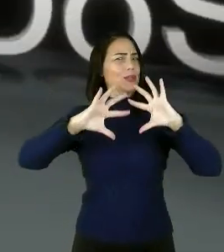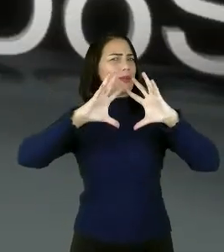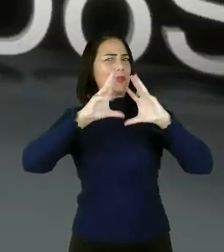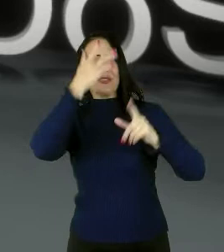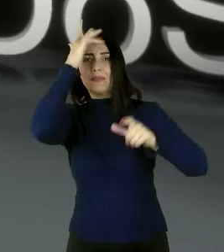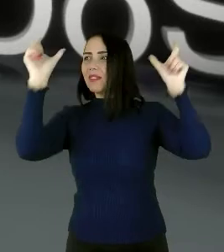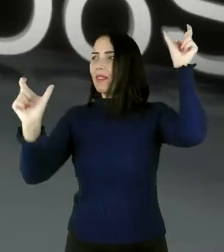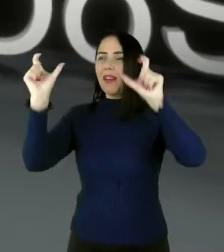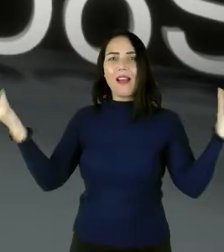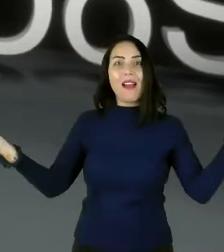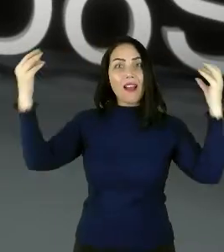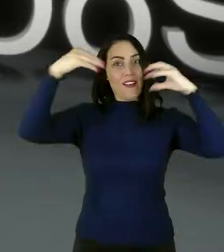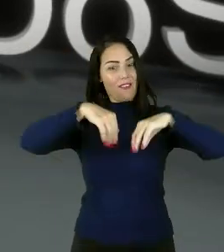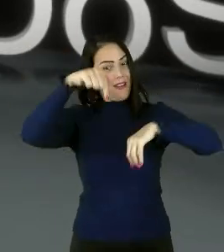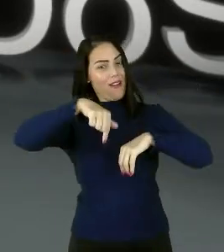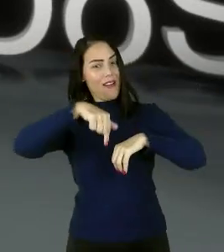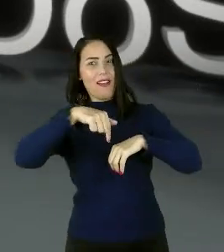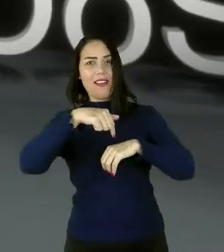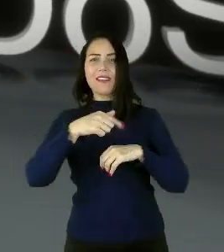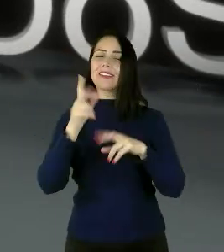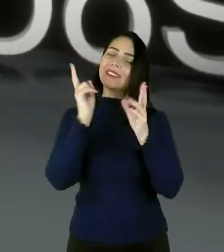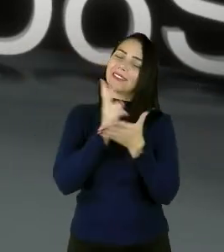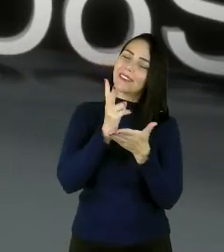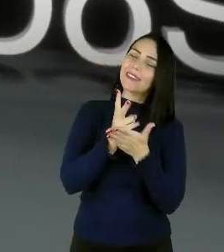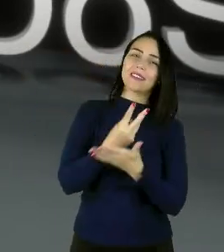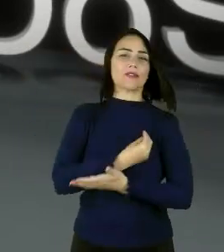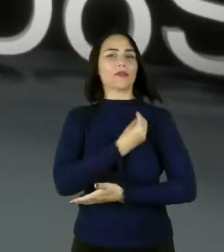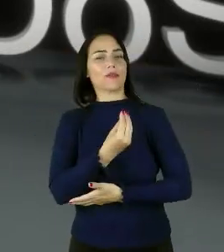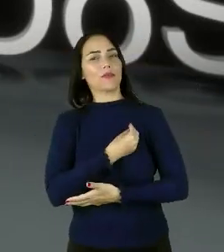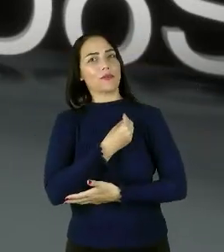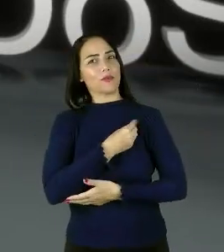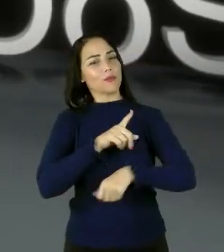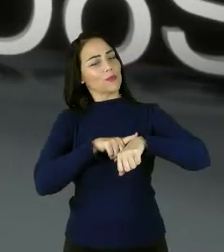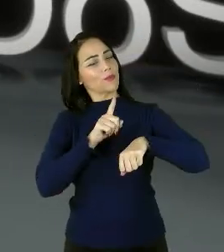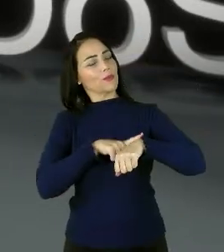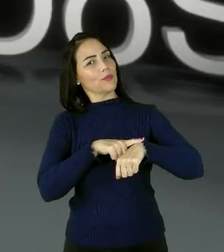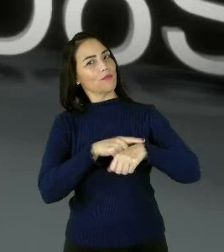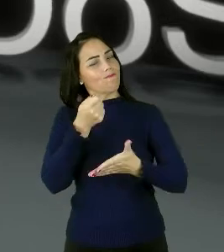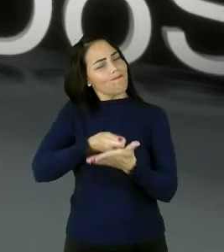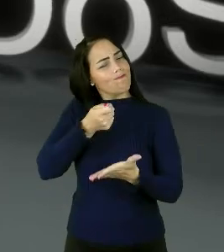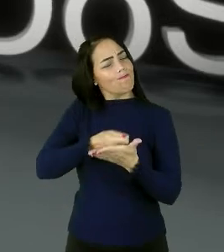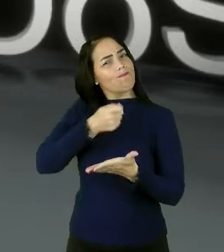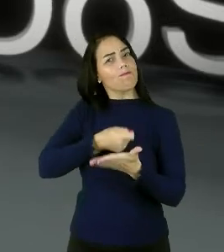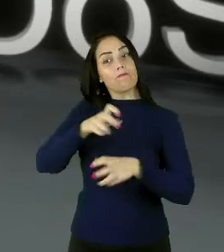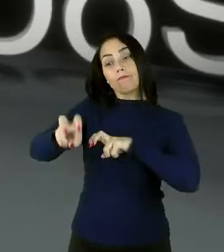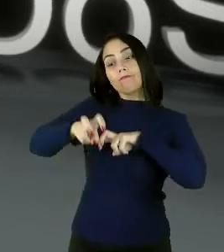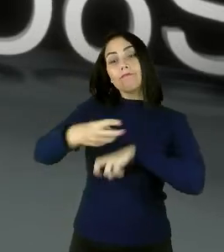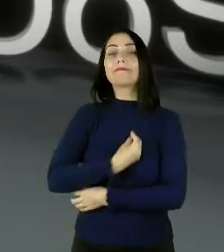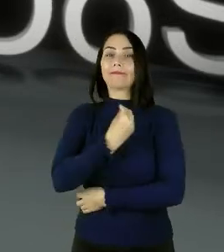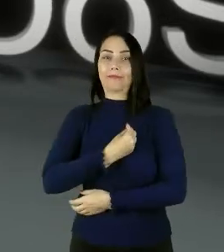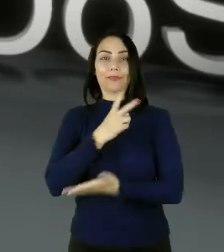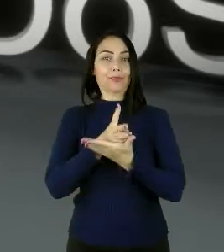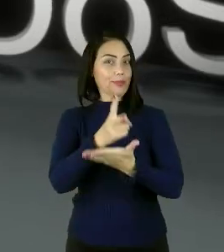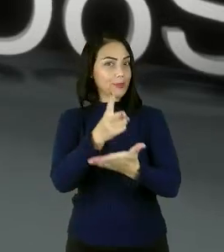imigrantes colonizadores estavam sempre voltados para a vida do tempo presente na luta pela sobrevivência